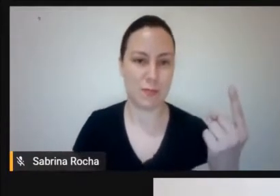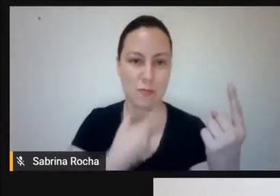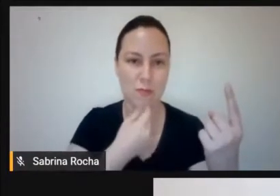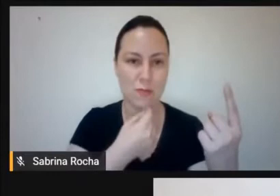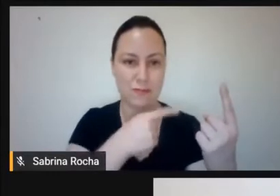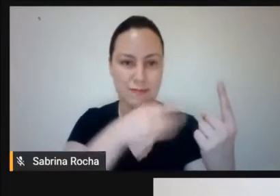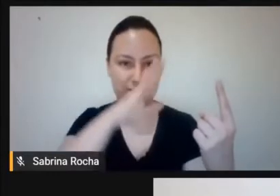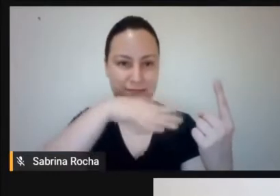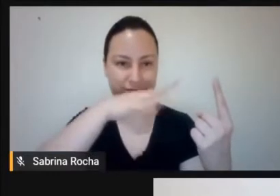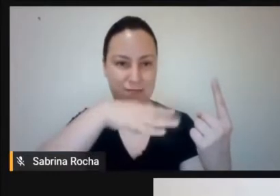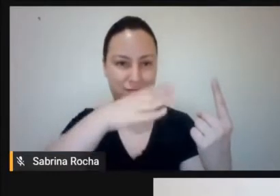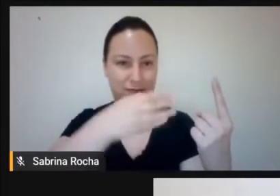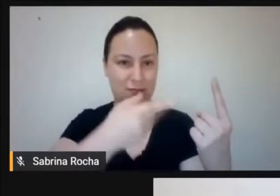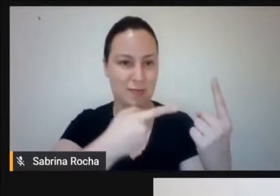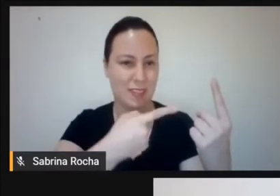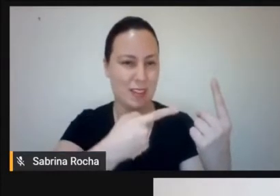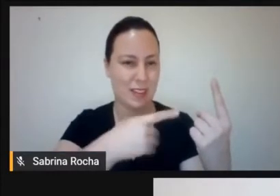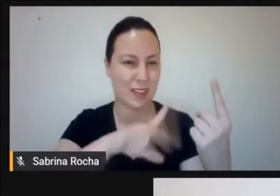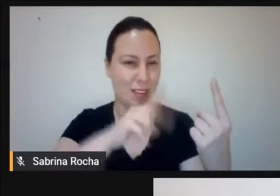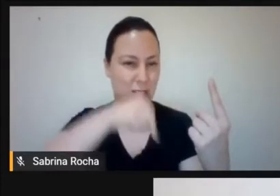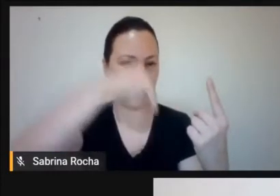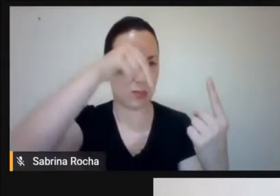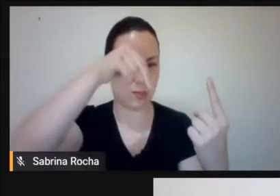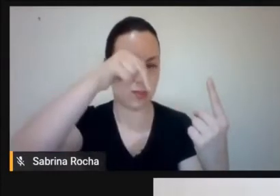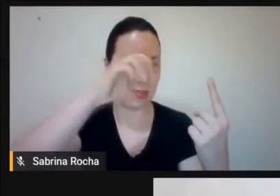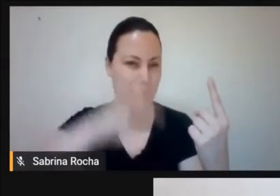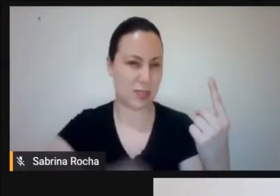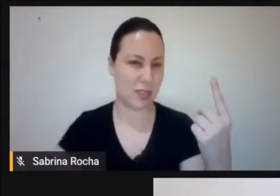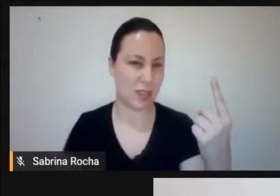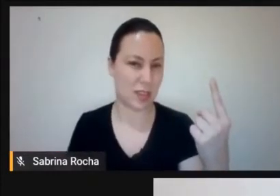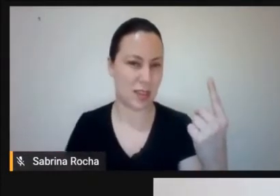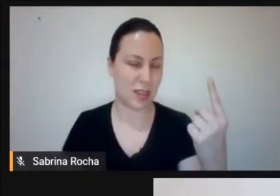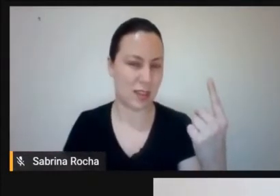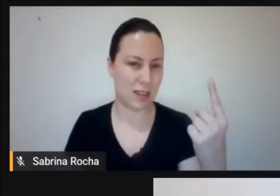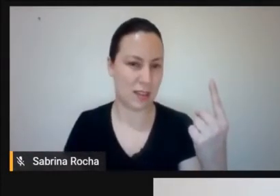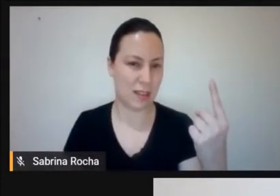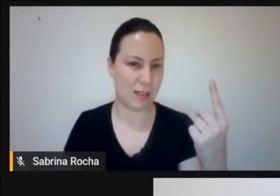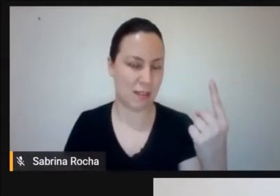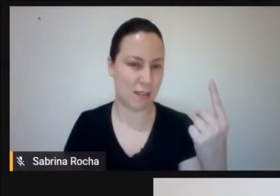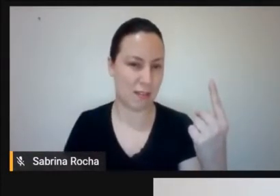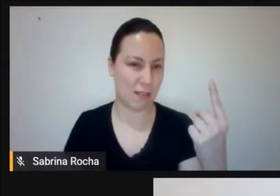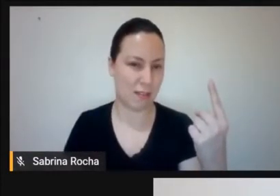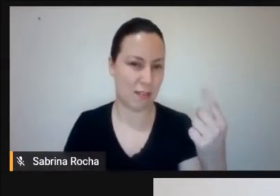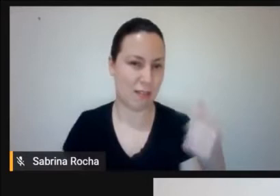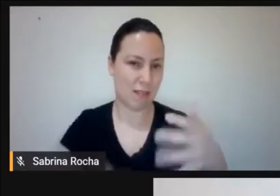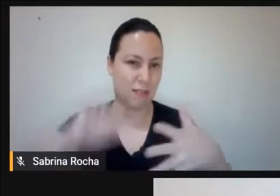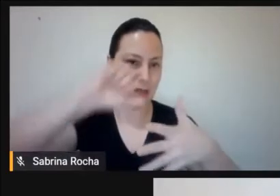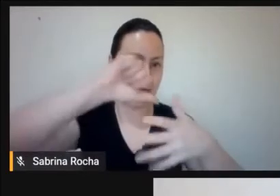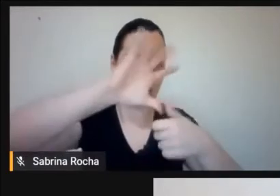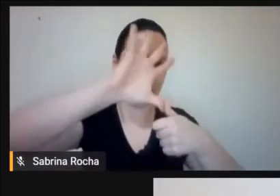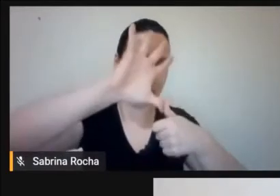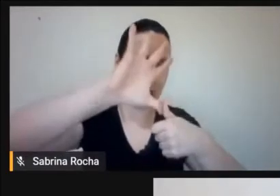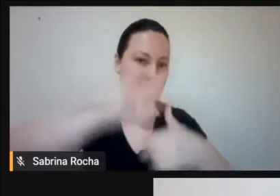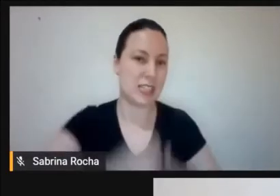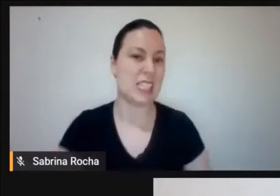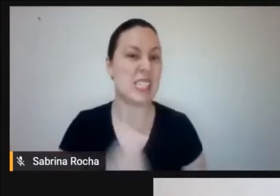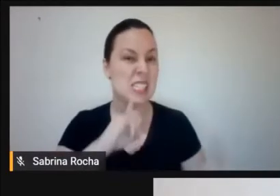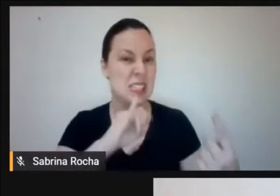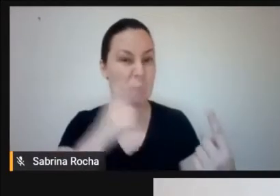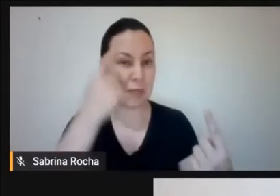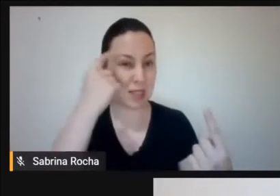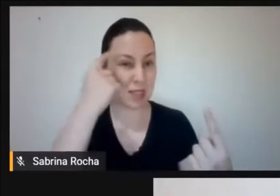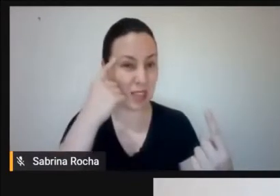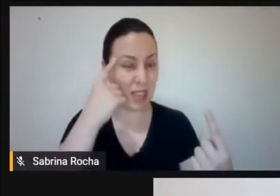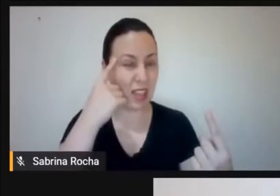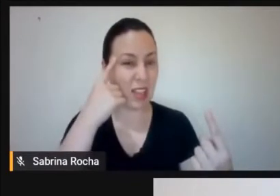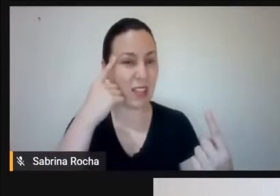ídolo do seu povo lá no norte da América, que diz para o povo dele: olha, se vocês estão pensando que vai ter moleza, vai ter